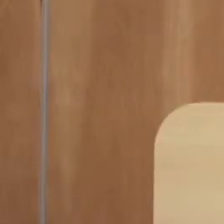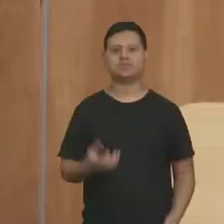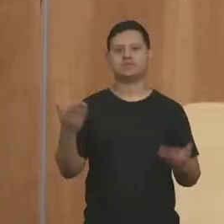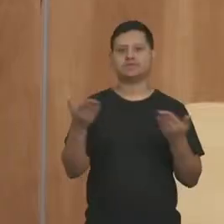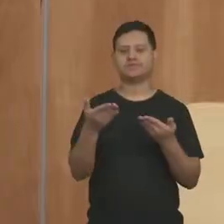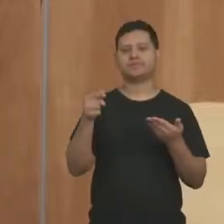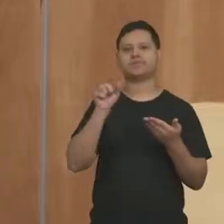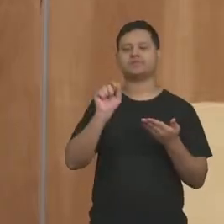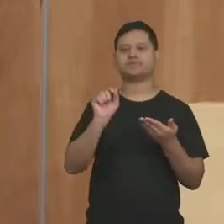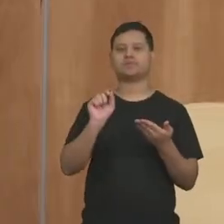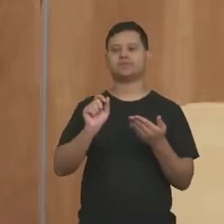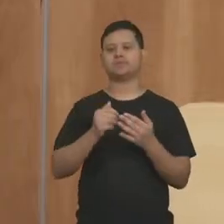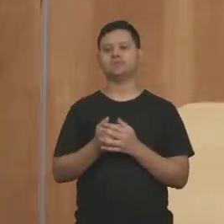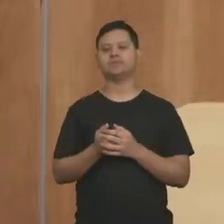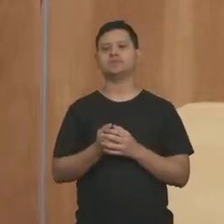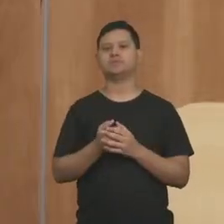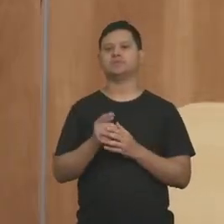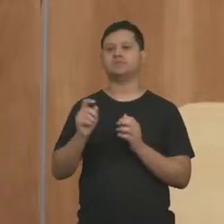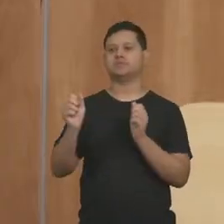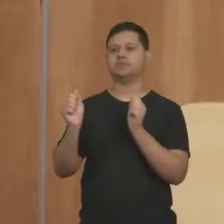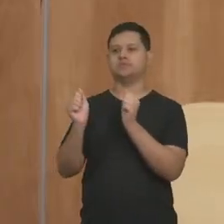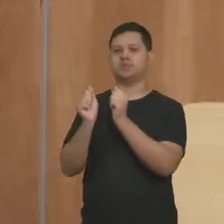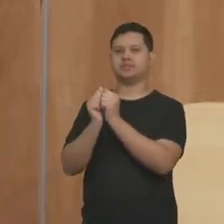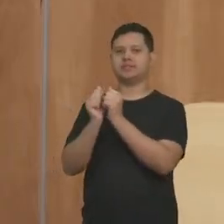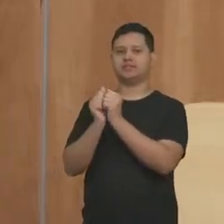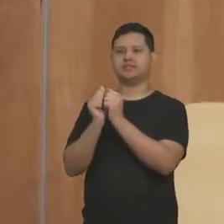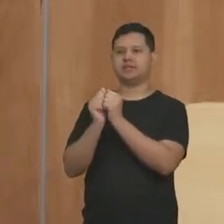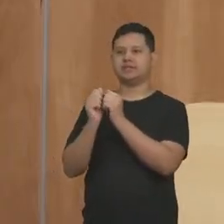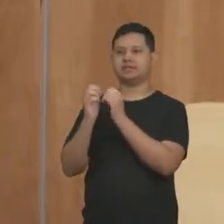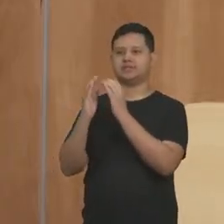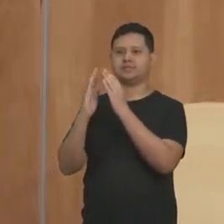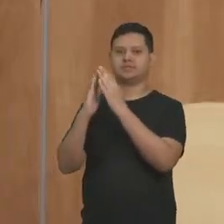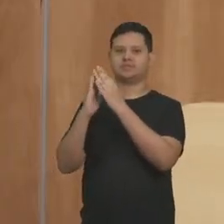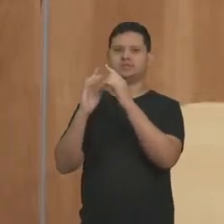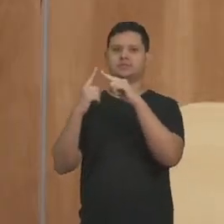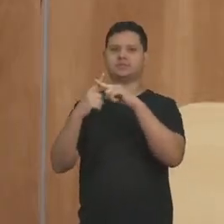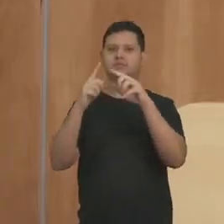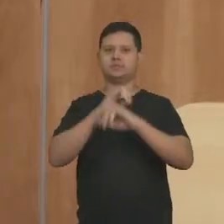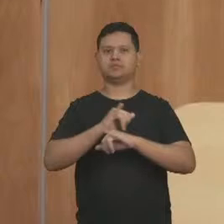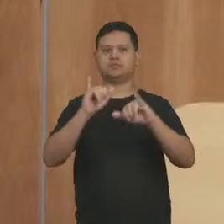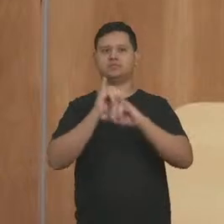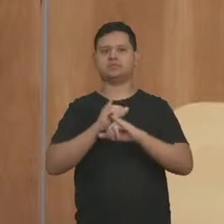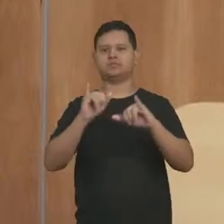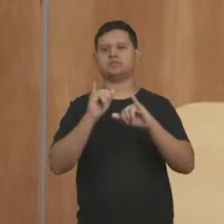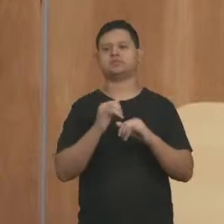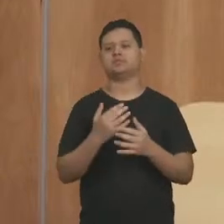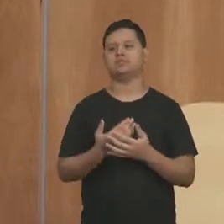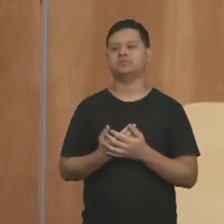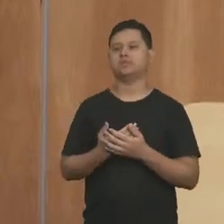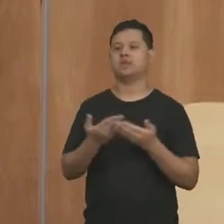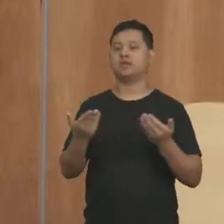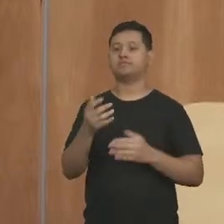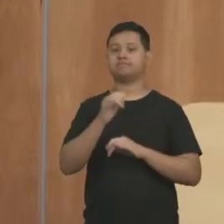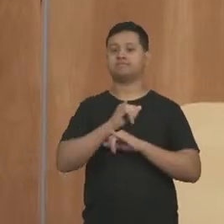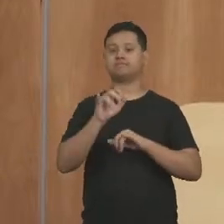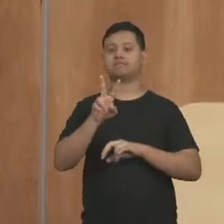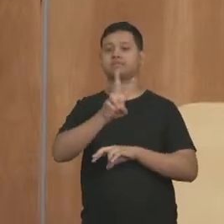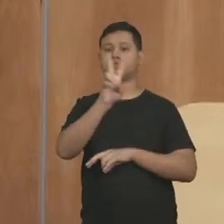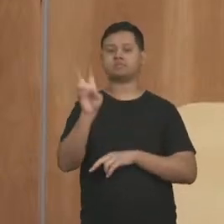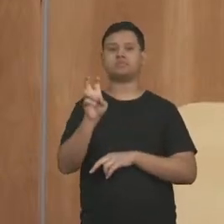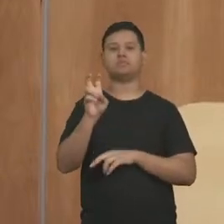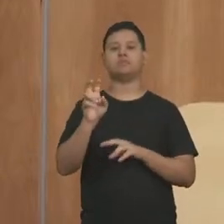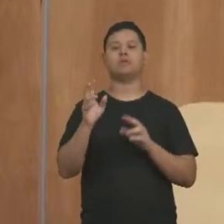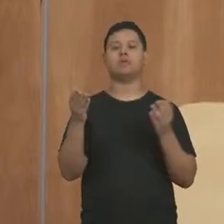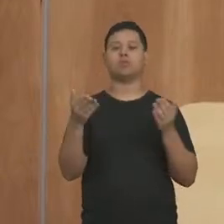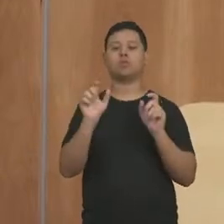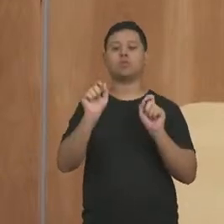Hoje, em nome da Diocese, em nome da Comissão Diocesana da Campanha da Fraternidade, estou aqui para falar do tema da campanha